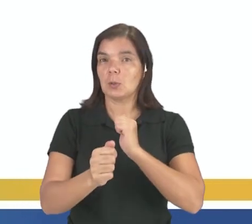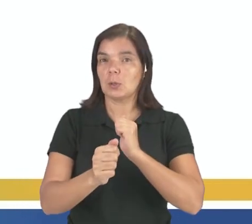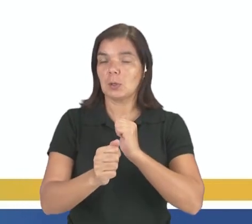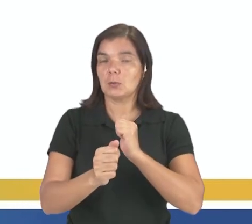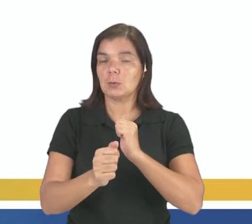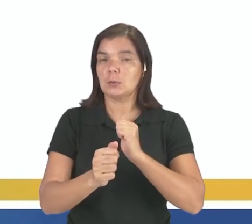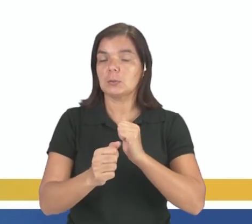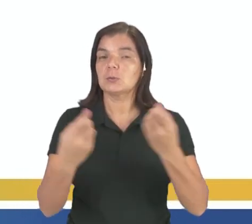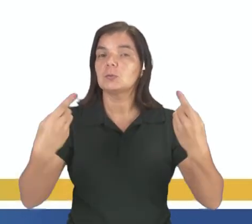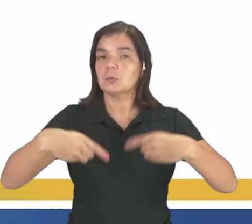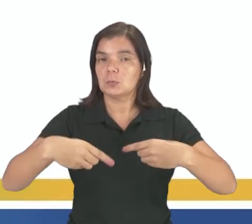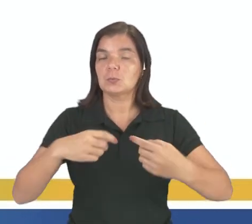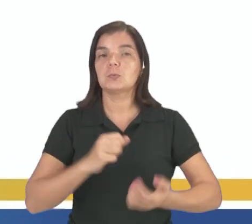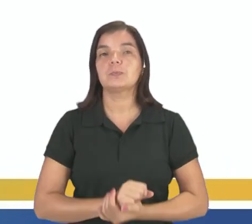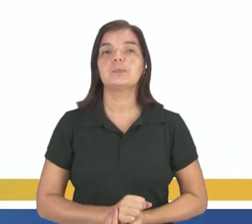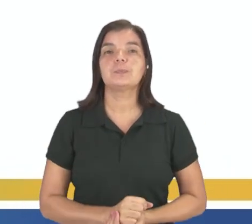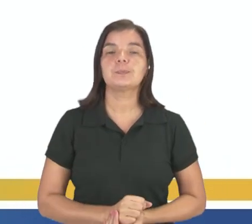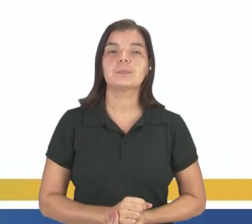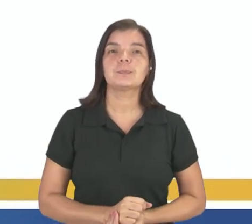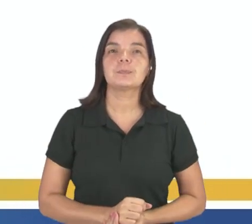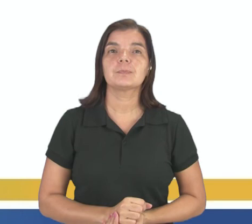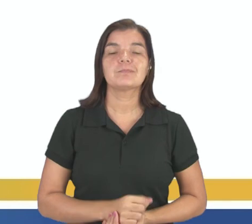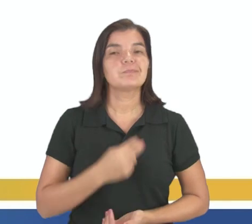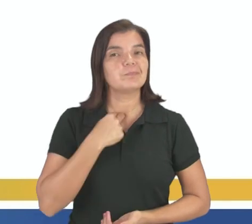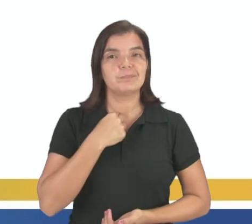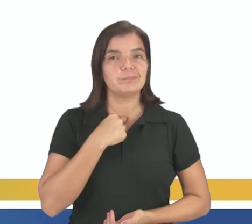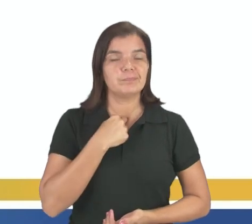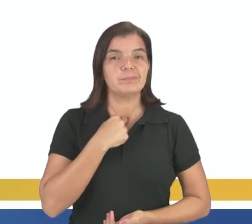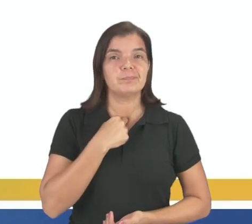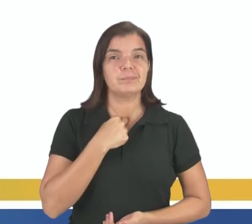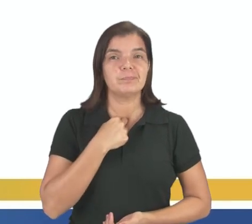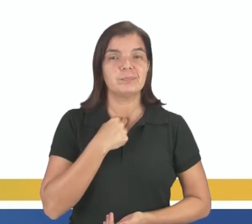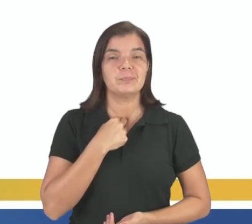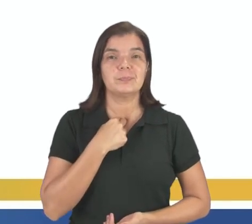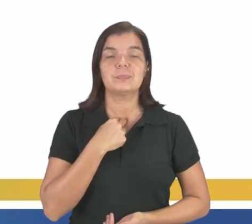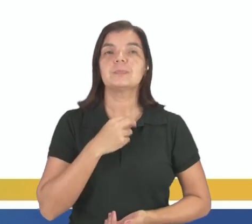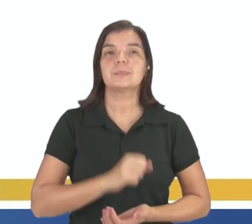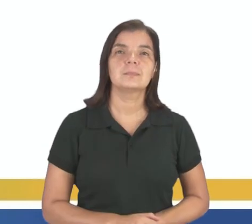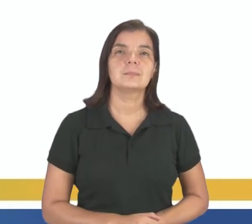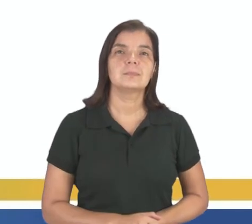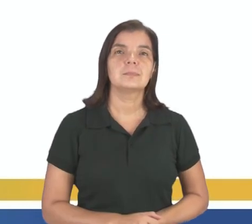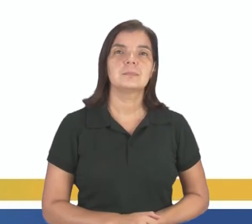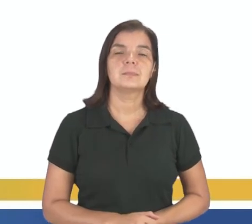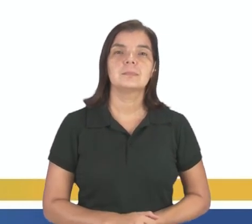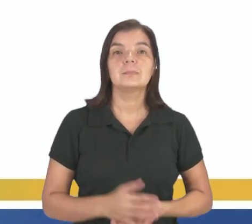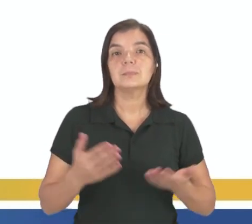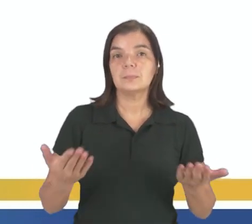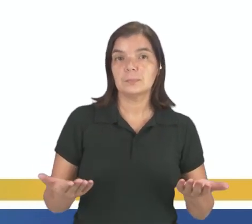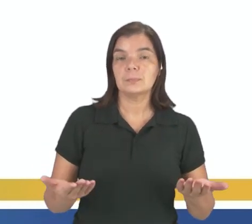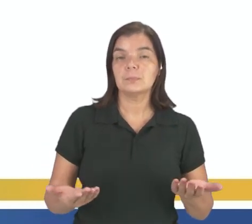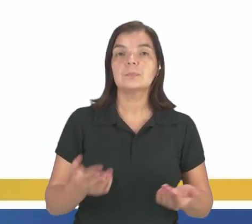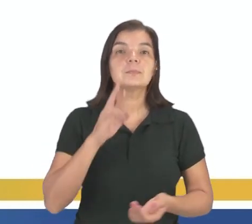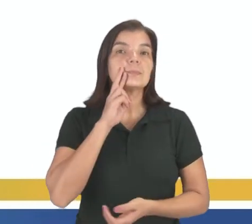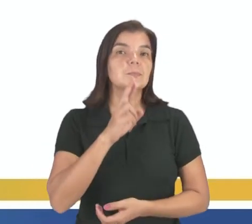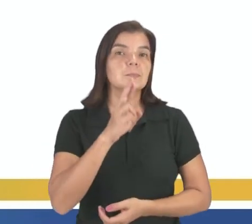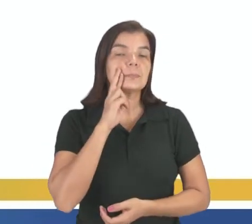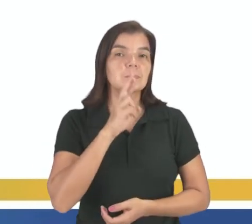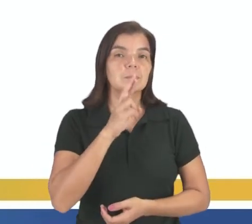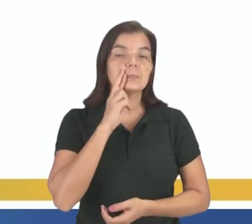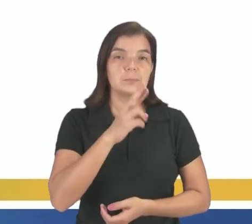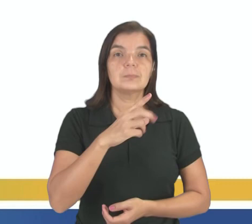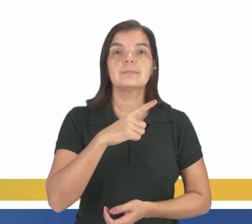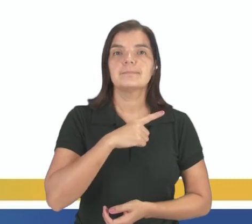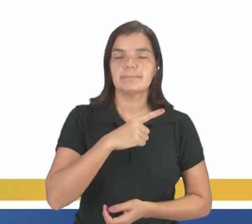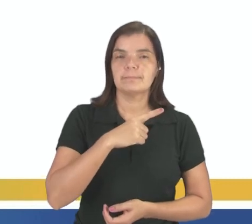não foi jogada ou tocada por outro jogador não ele não é ele não pode né bom do nosso gabarito que